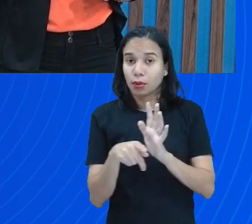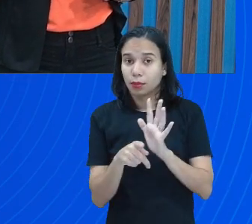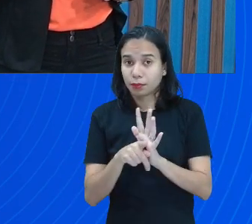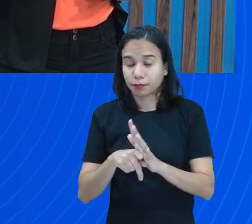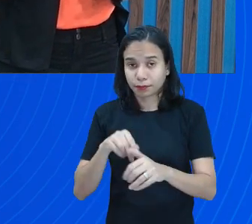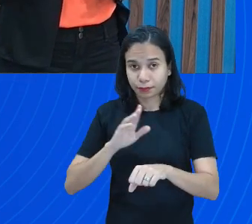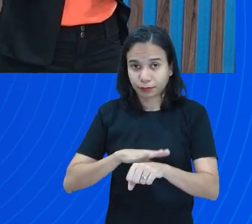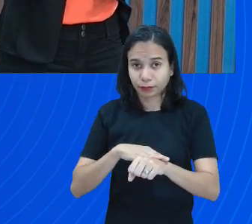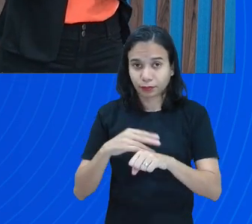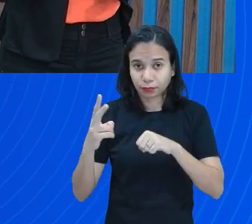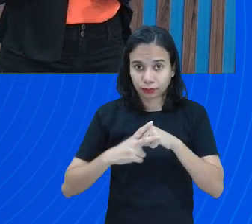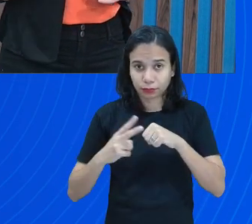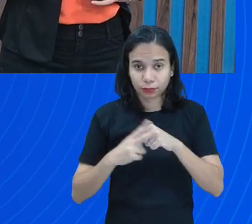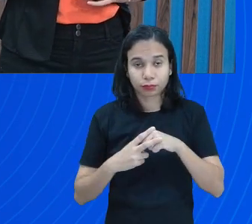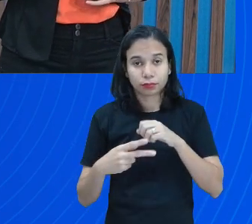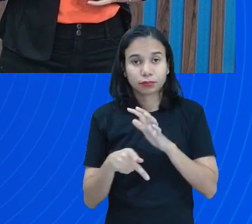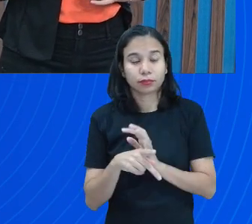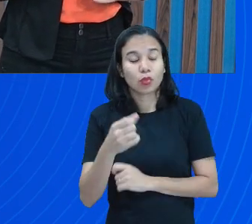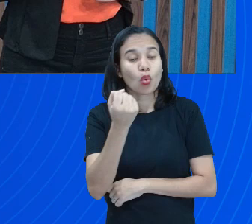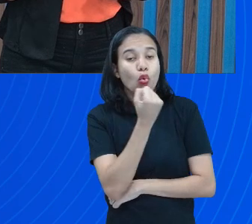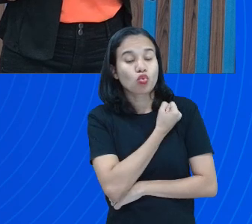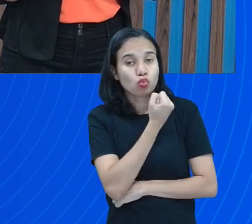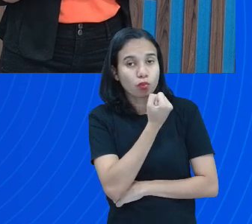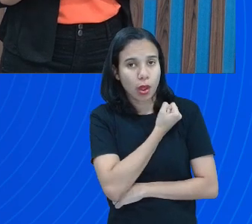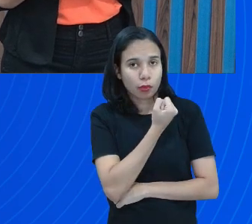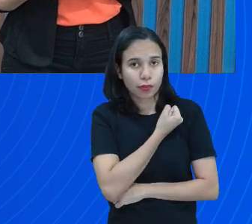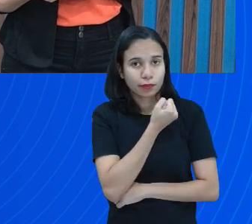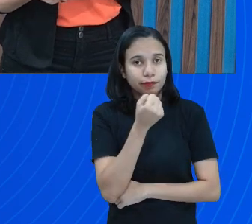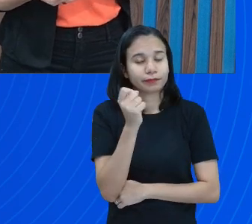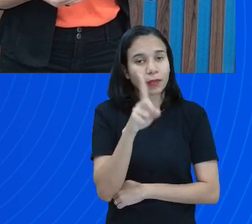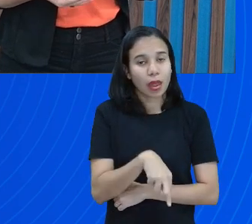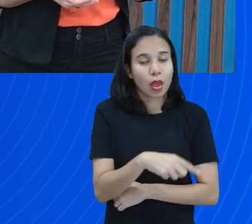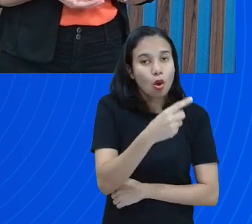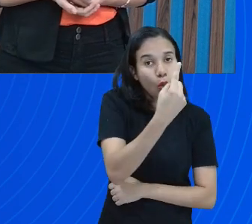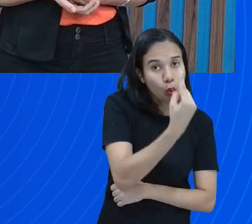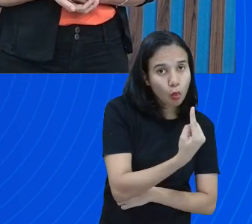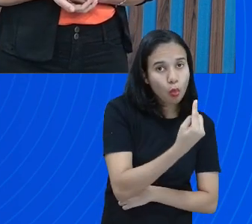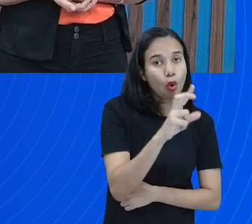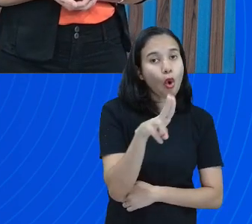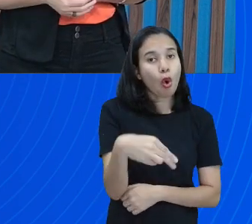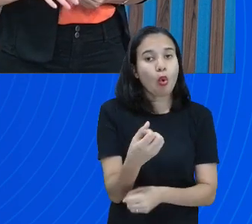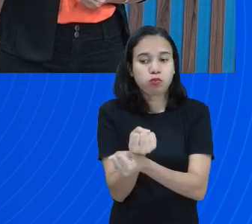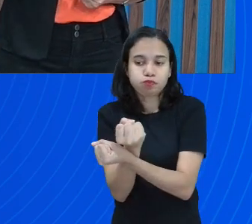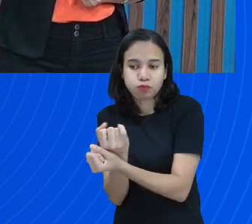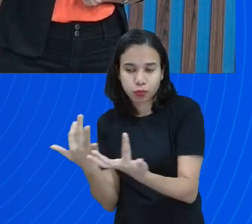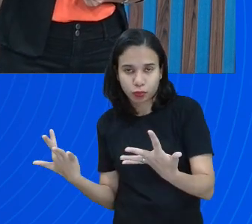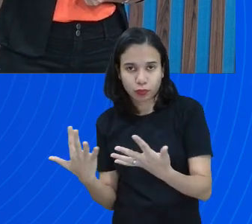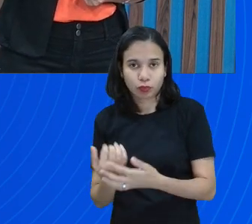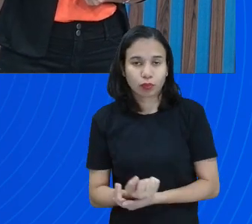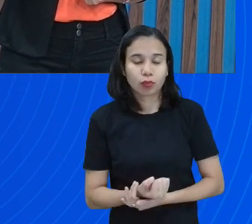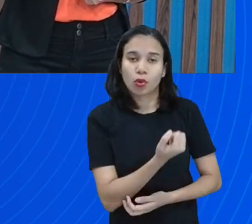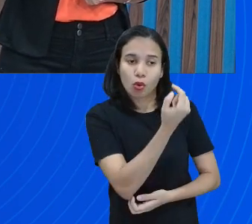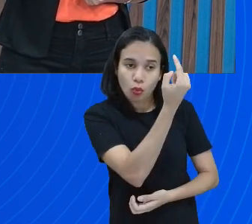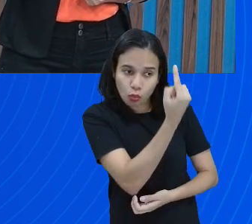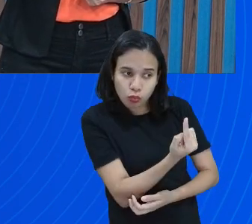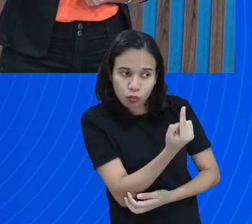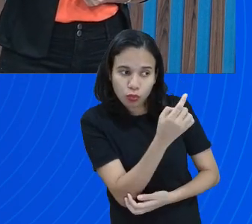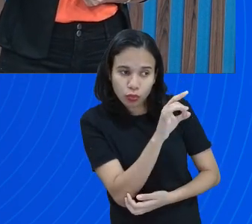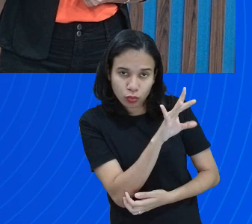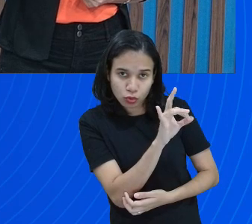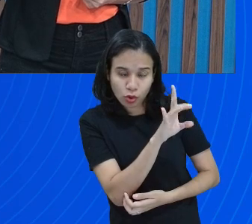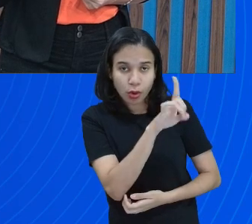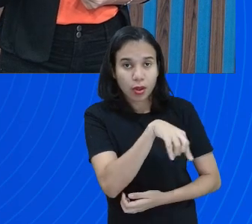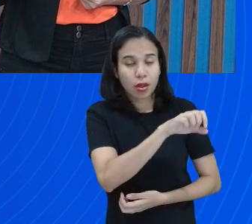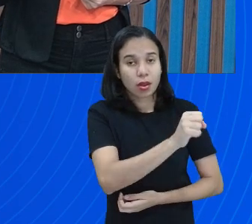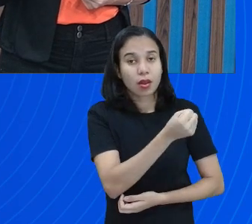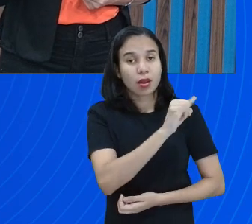do verbo. Número tem a ver com singular e plural. Então, uma coisa apenas é o